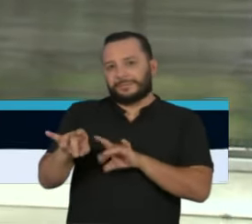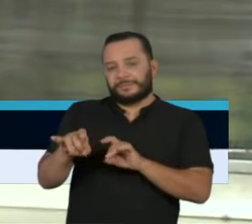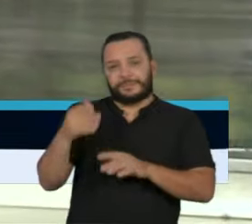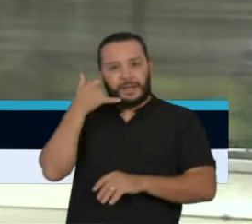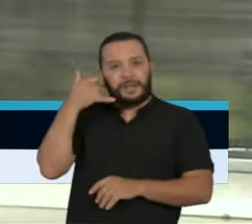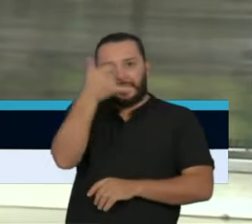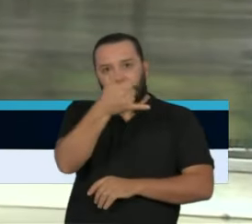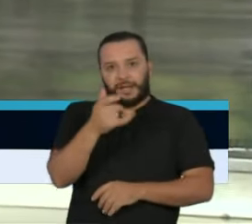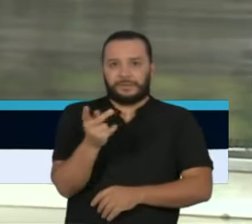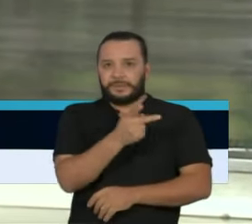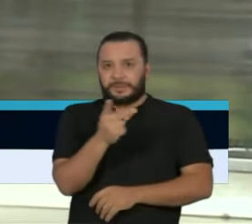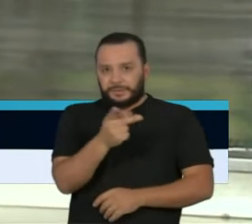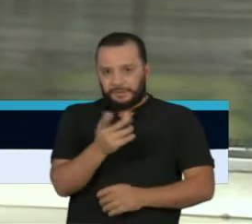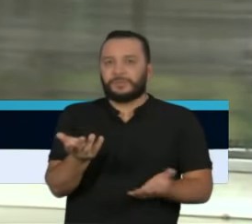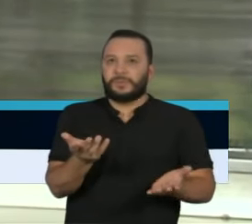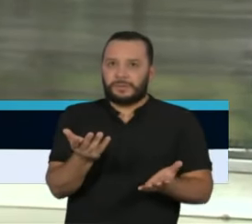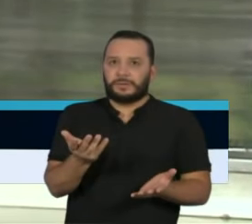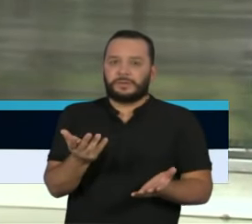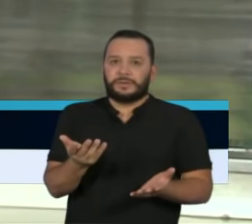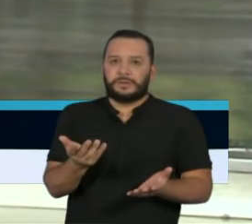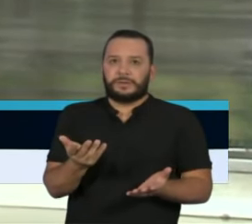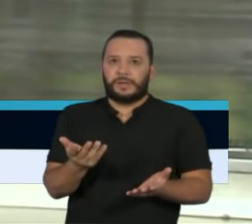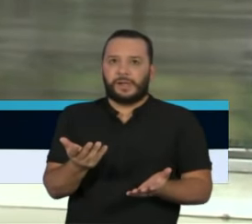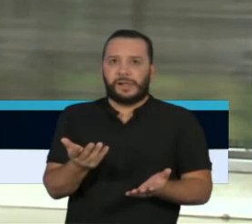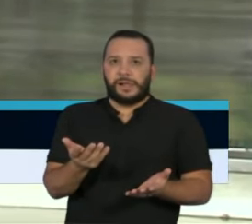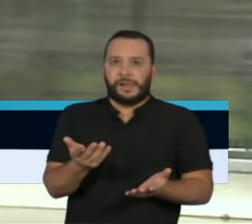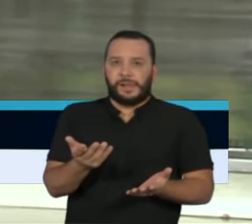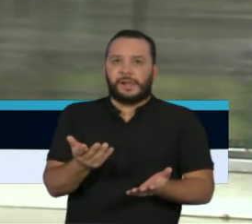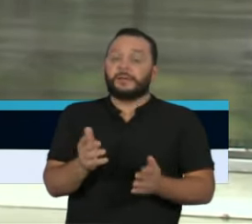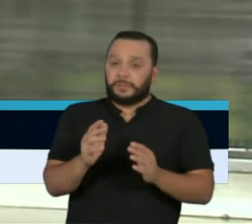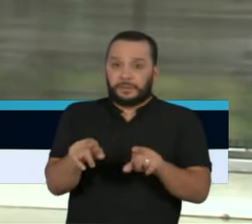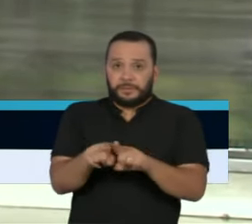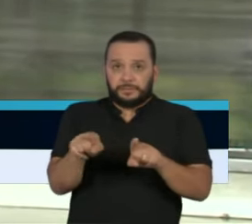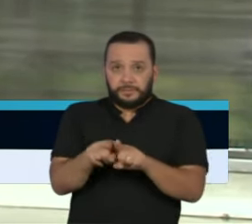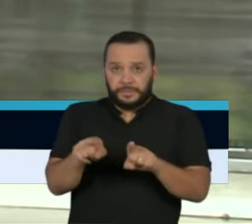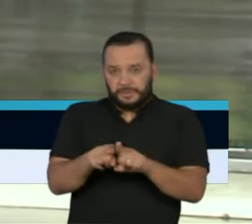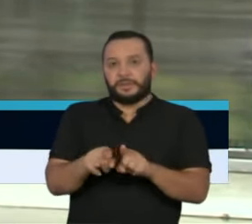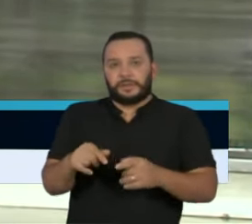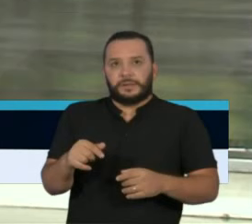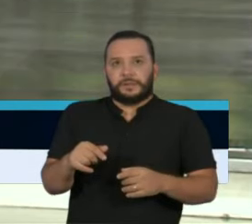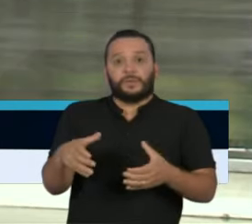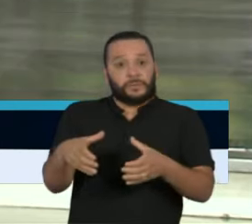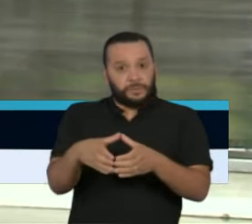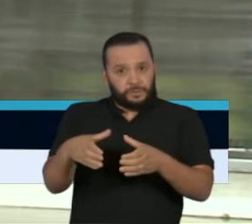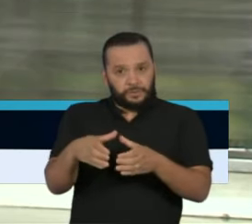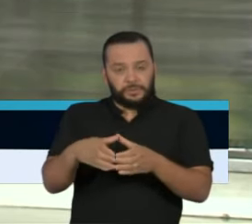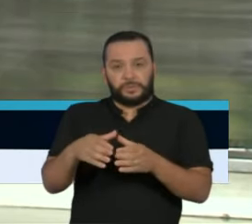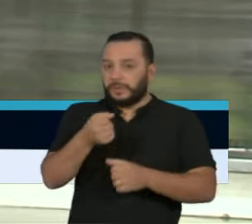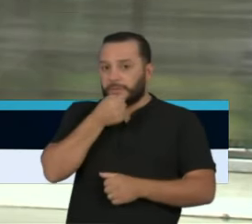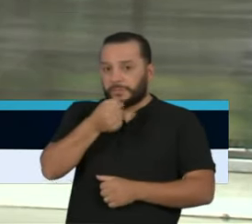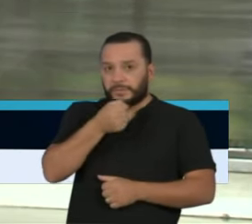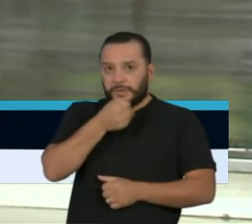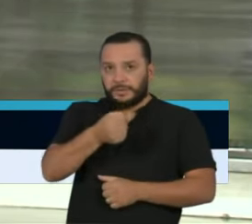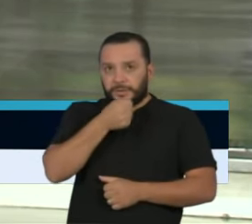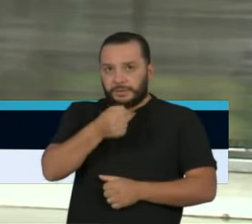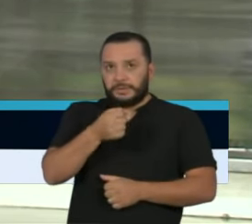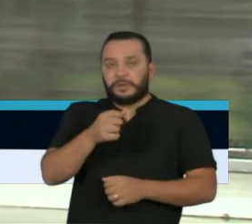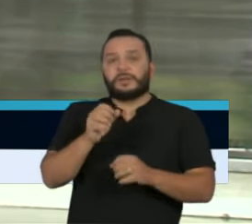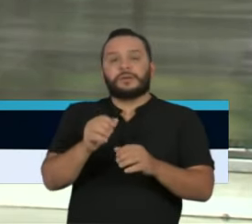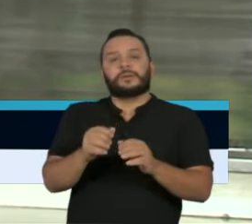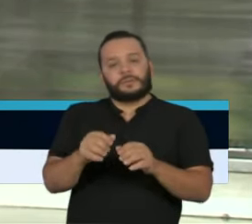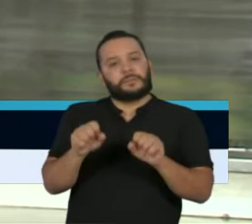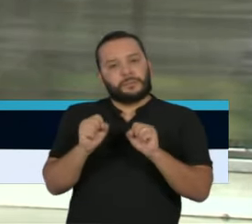você, Maju, também. De qualquer maneira, peço também que o nosso pessoal de imprensa capture a pergunta,